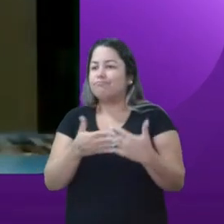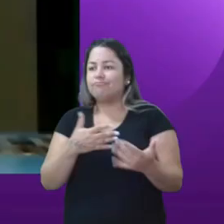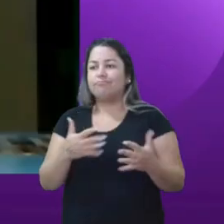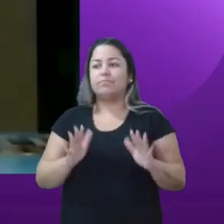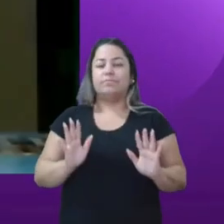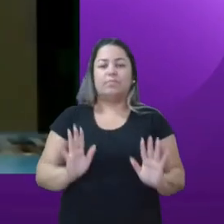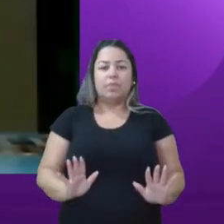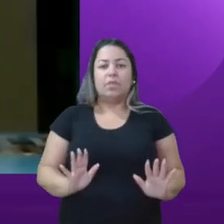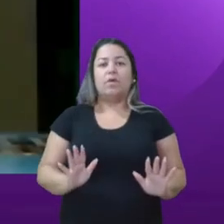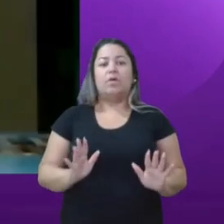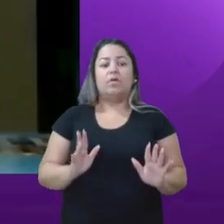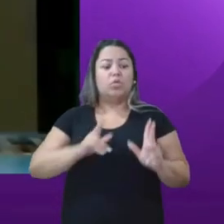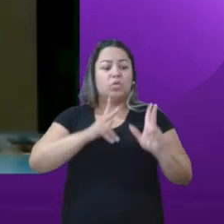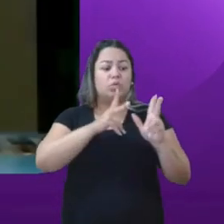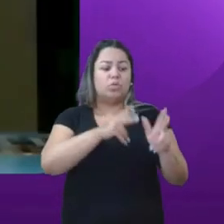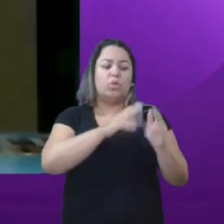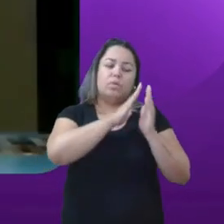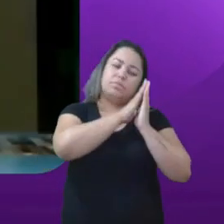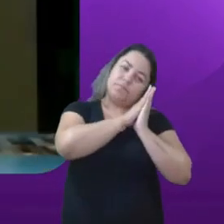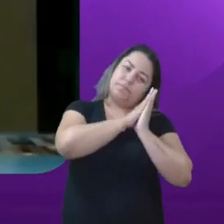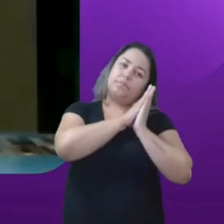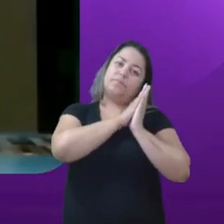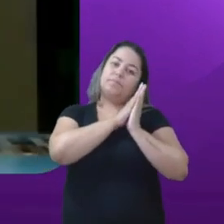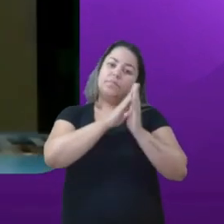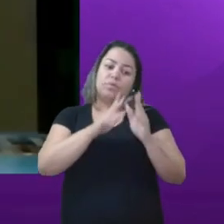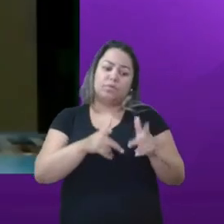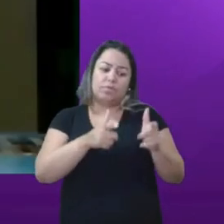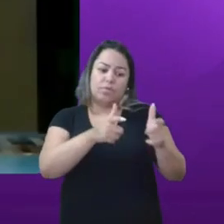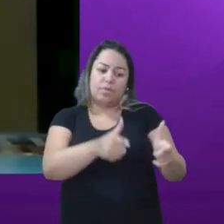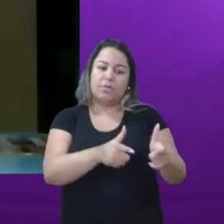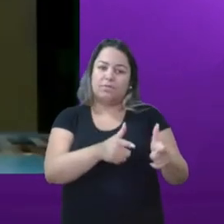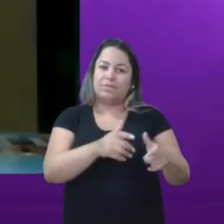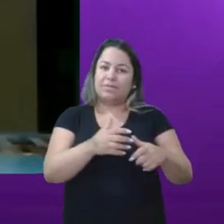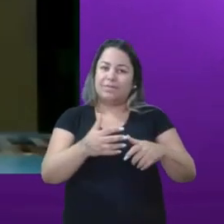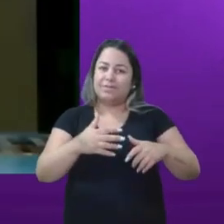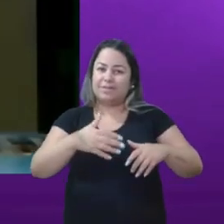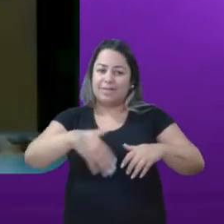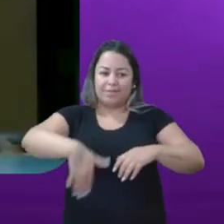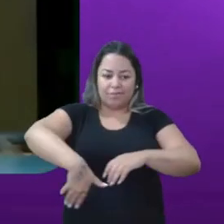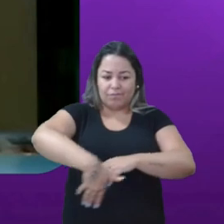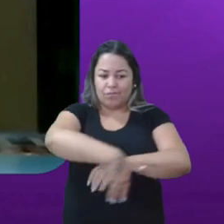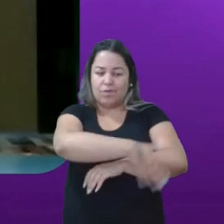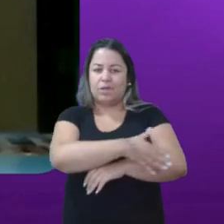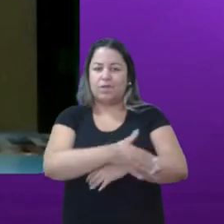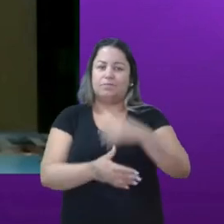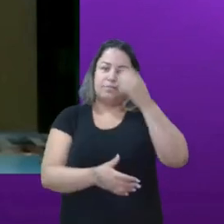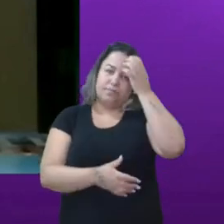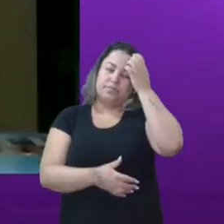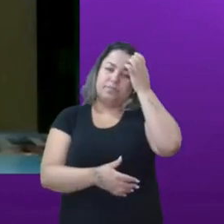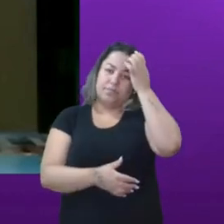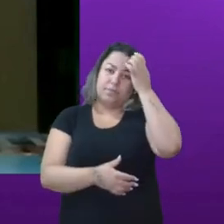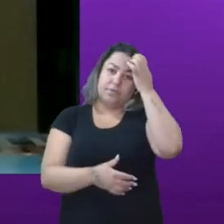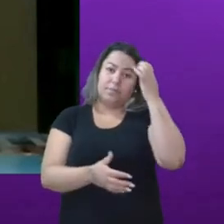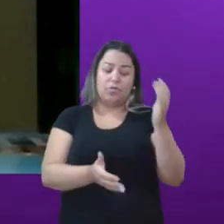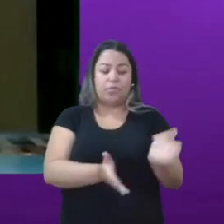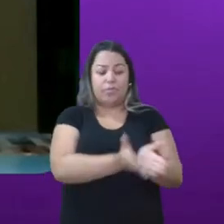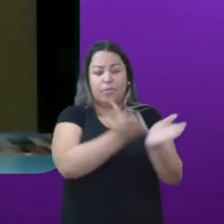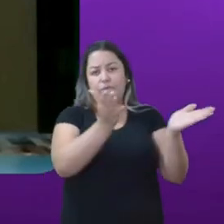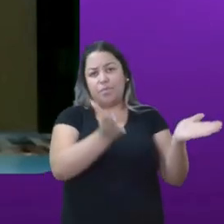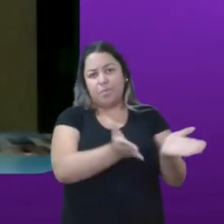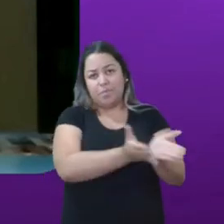referências, dorme num banco da praça. Nós não podemos jamais, né, nos conformar com essa situação de